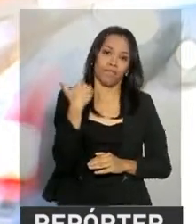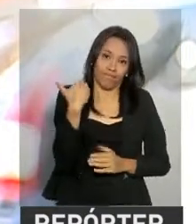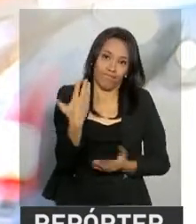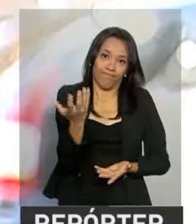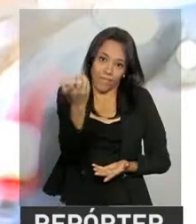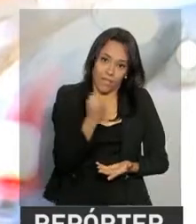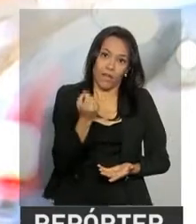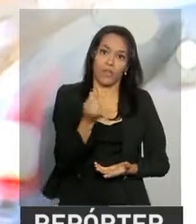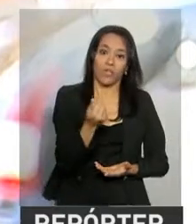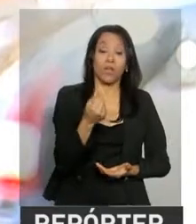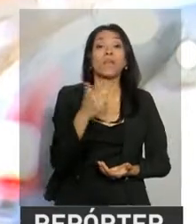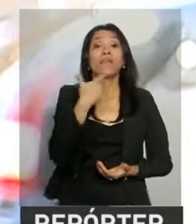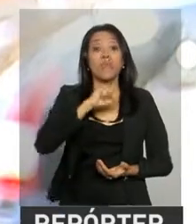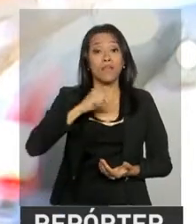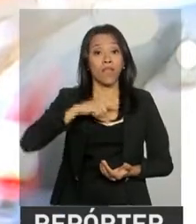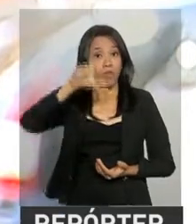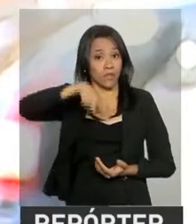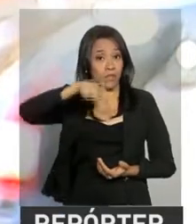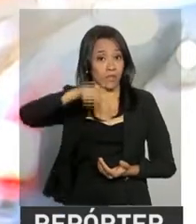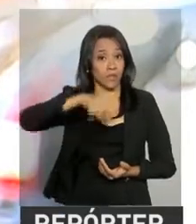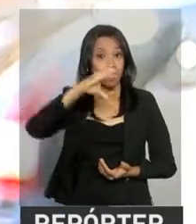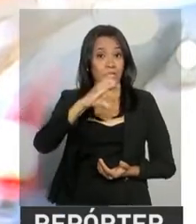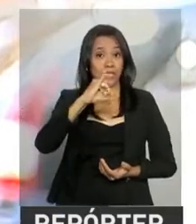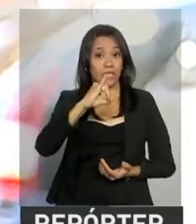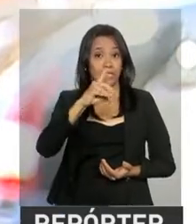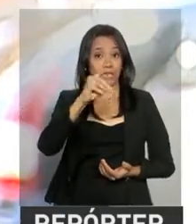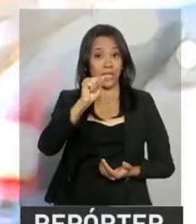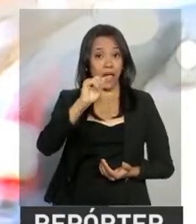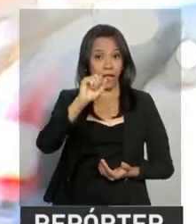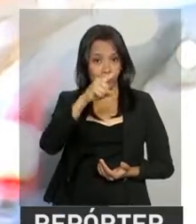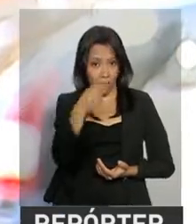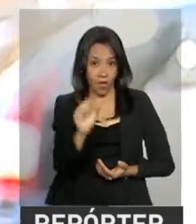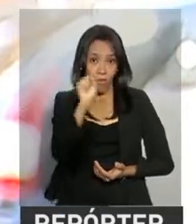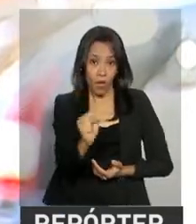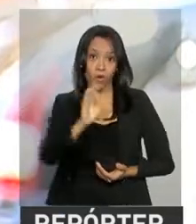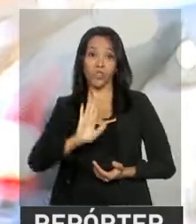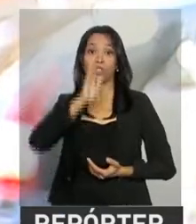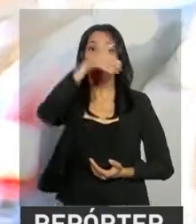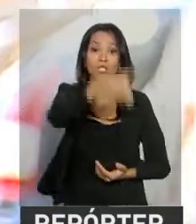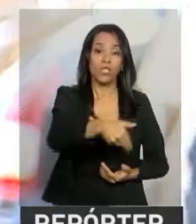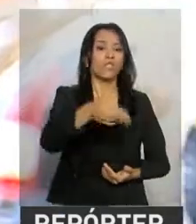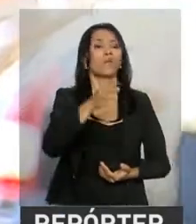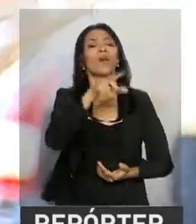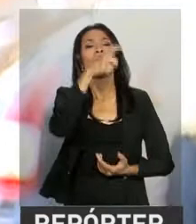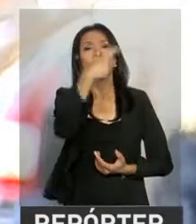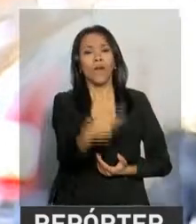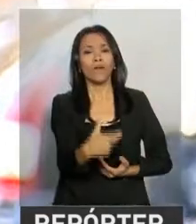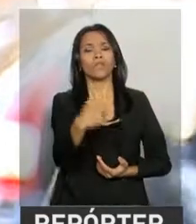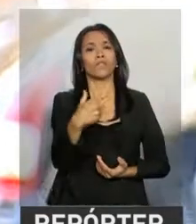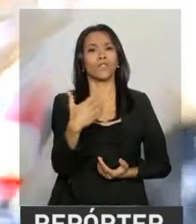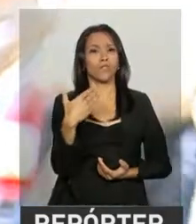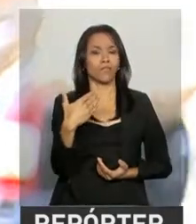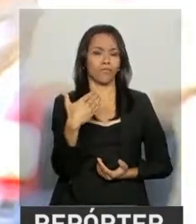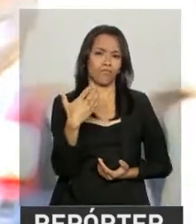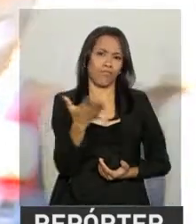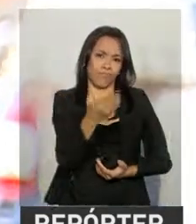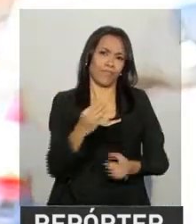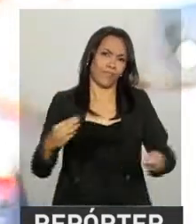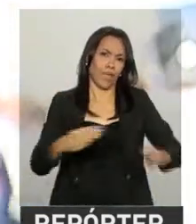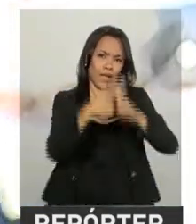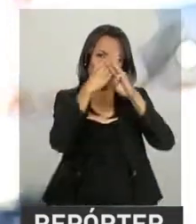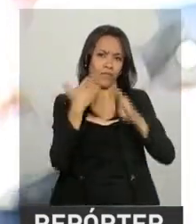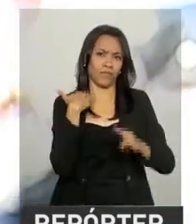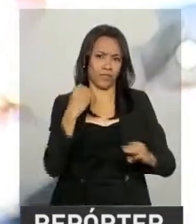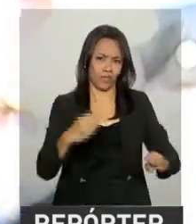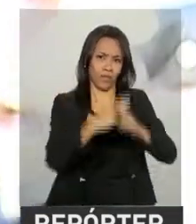que têm o cartão cidadão com senha registrada podem fazer o saque do pis nos terminais de auto atendimento da caixa econômica